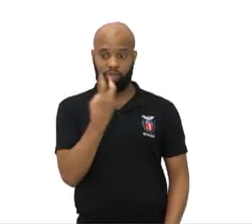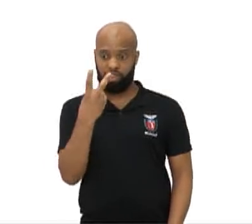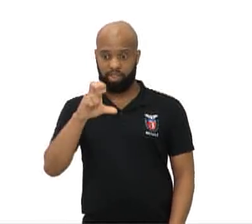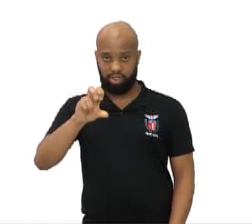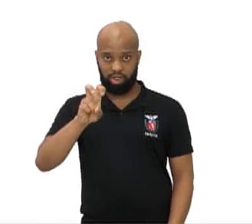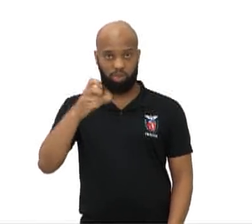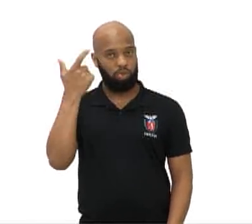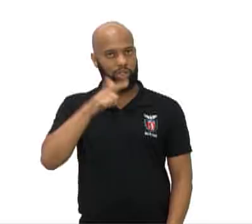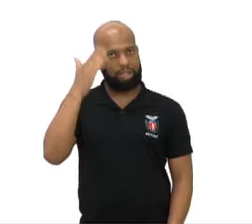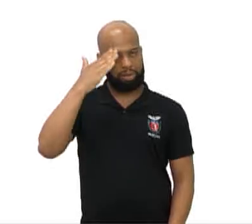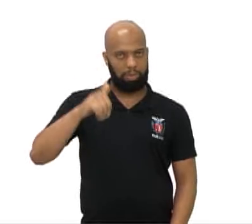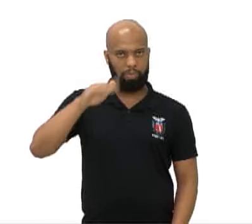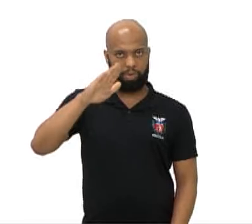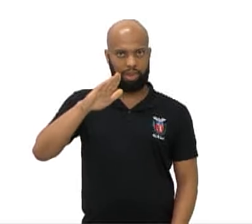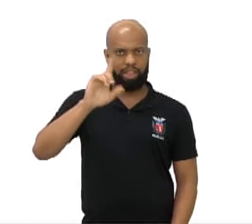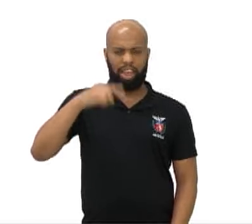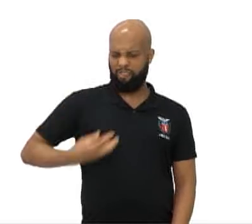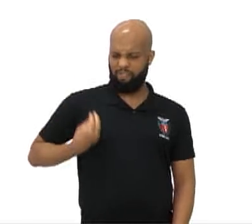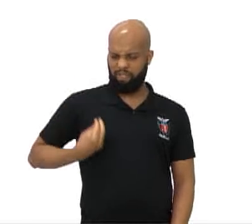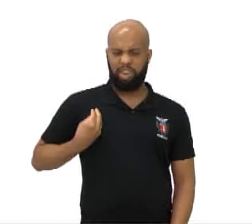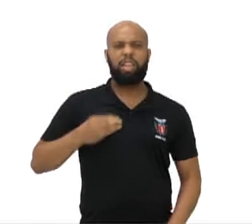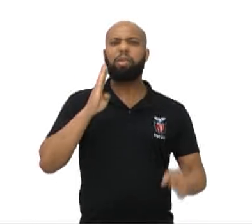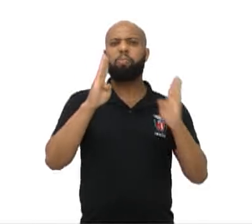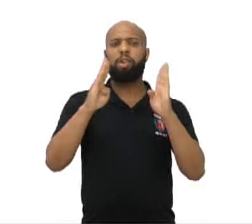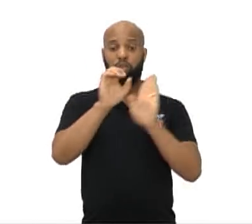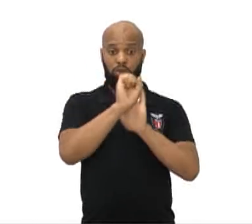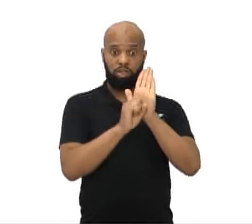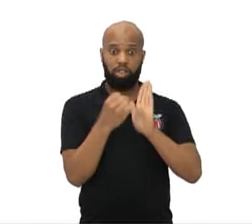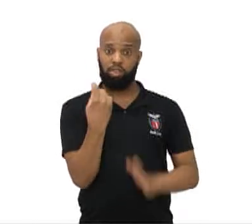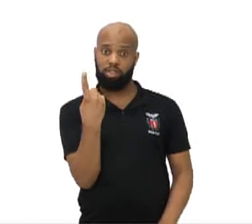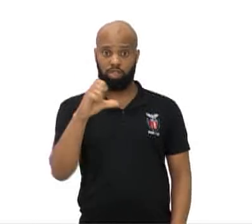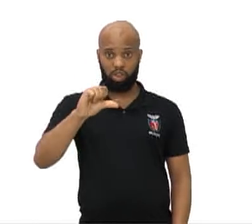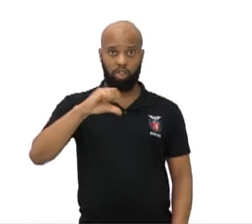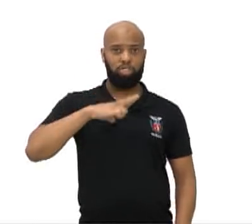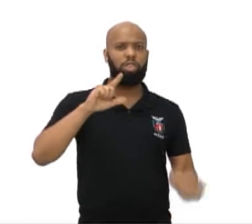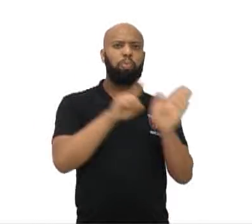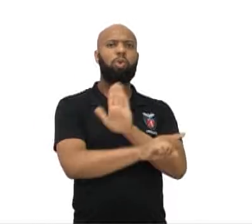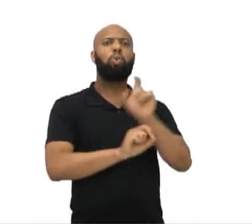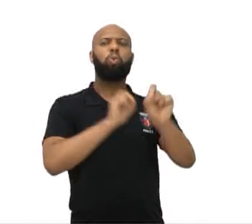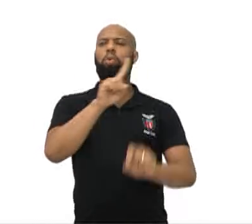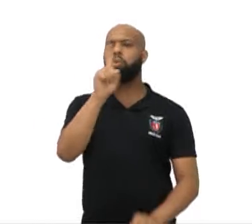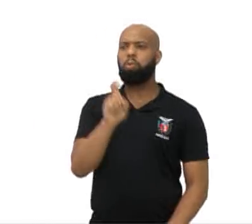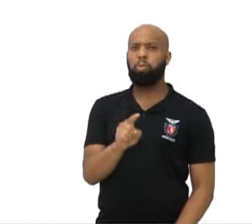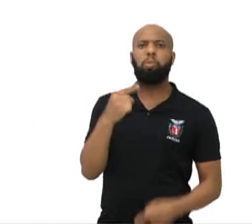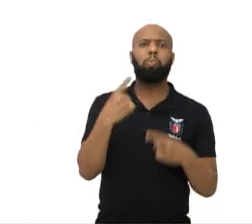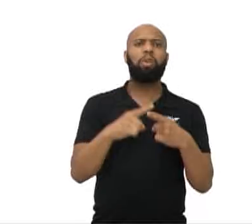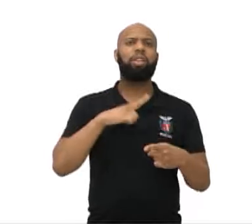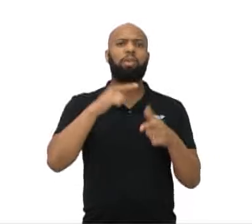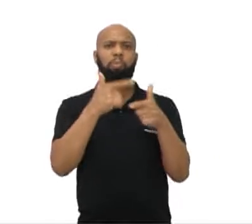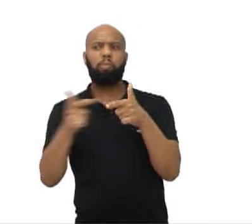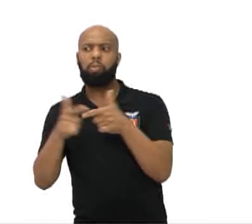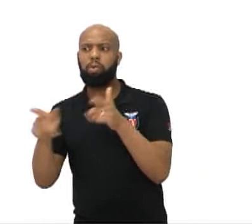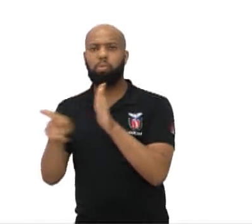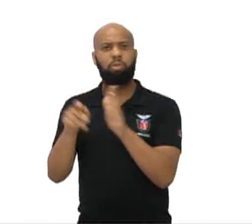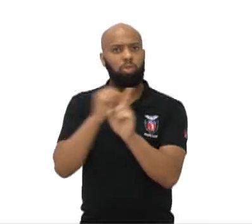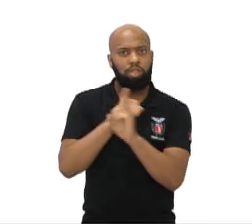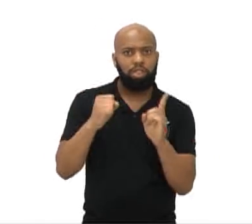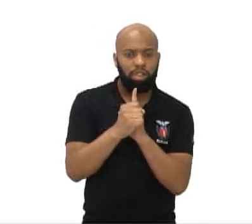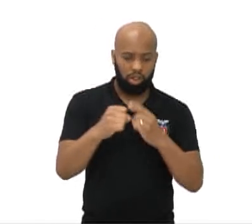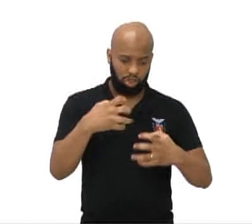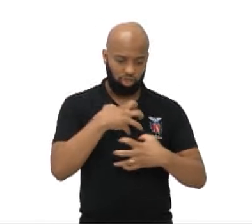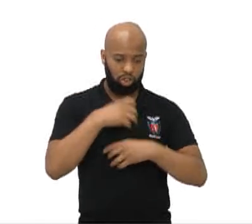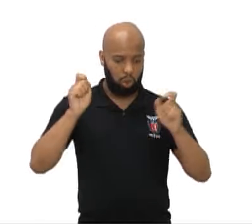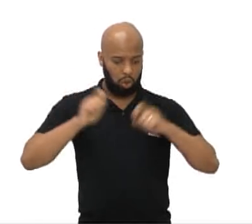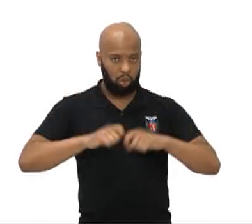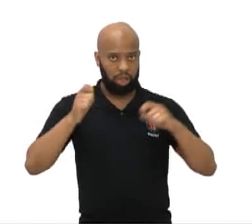durante o século XIX e suas ideias partiam das seguintes perguntas: por que existem os problemas sociais? De que modo é